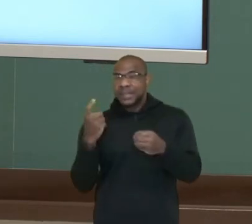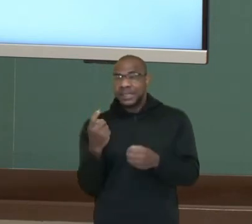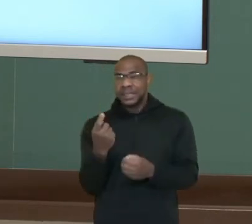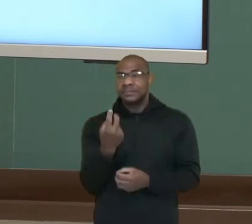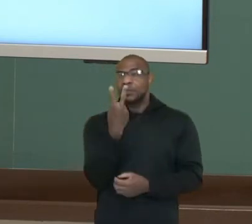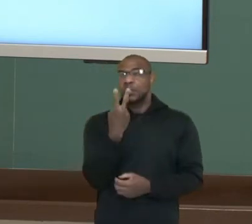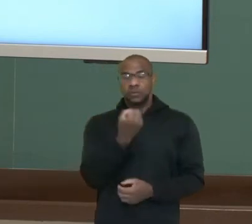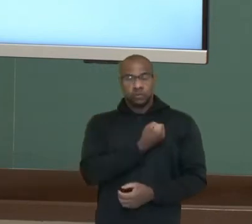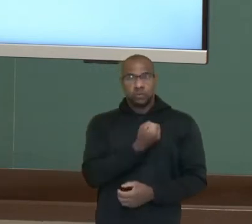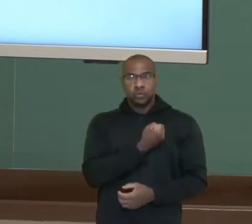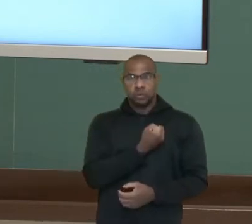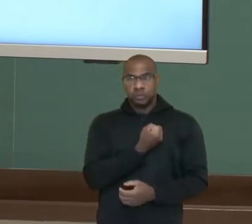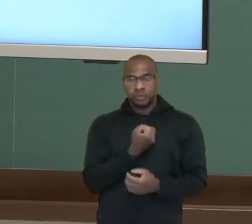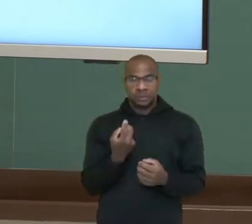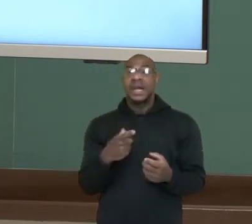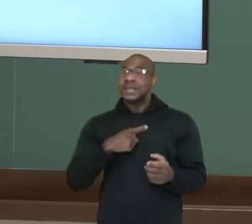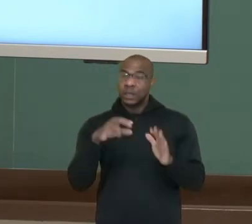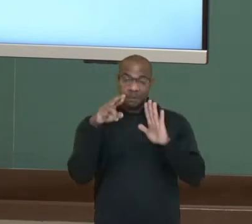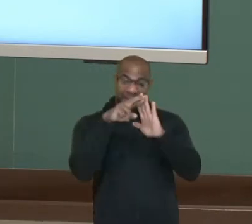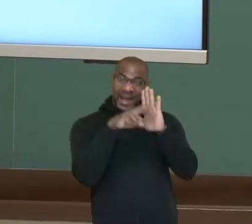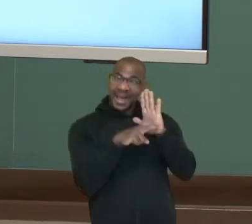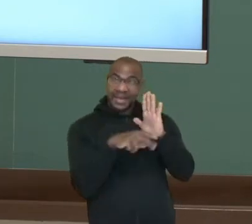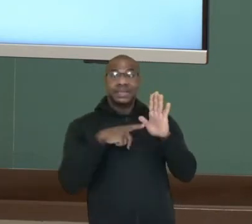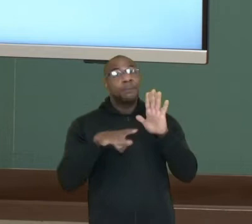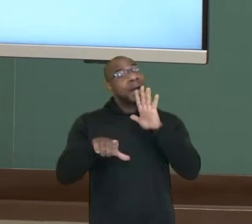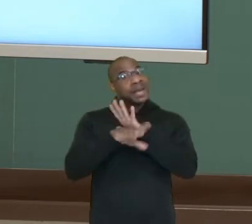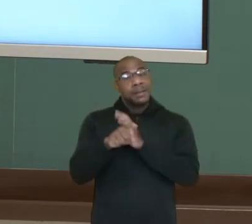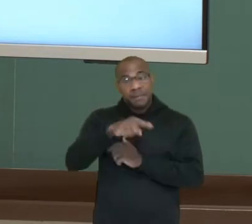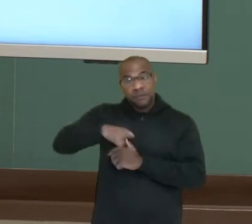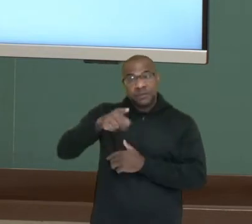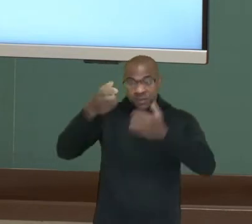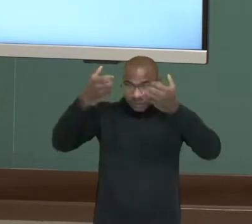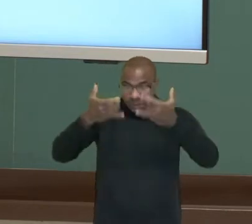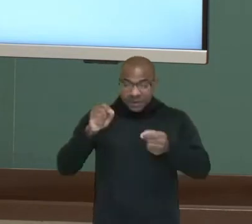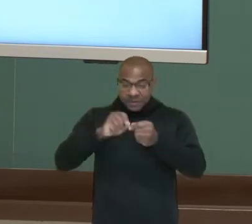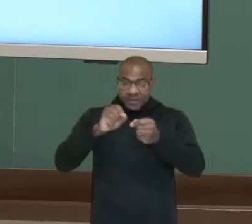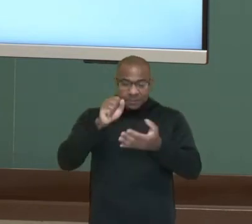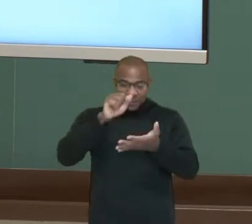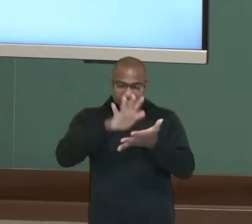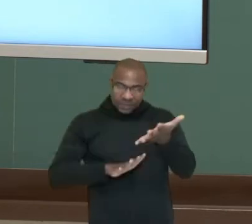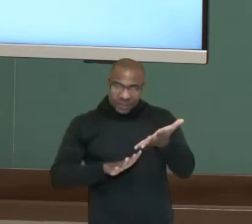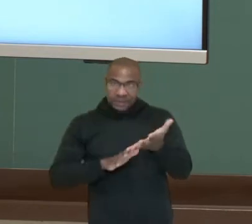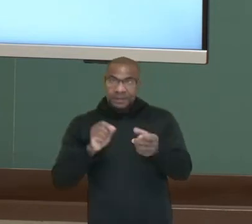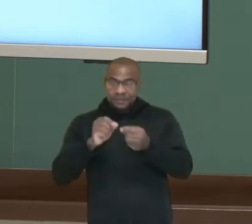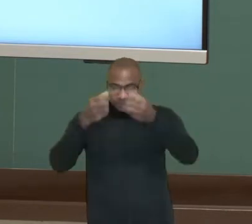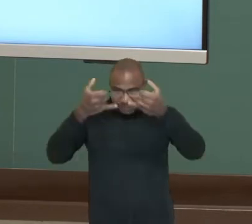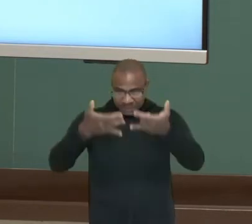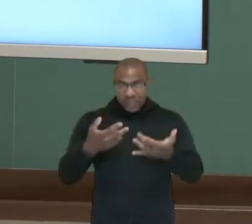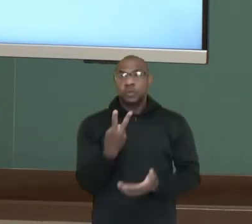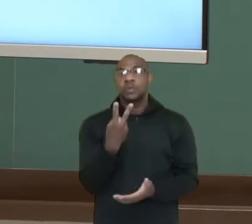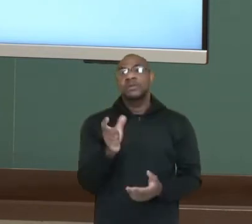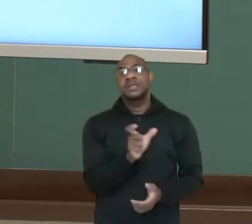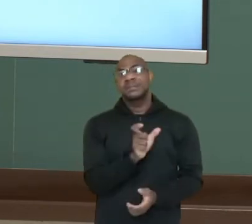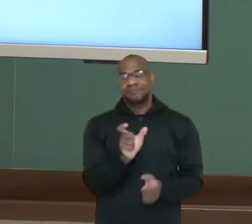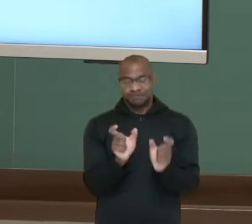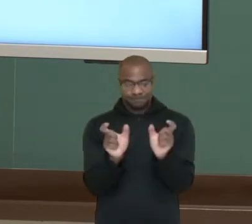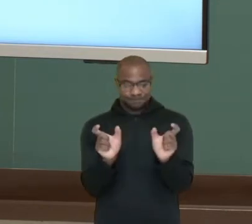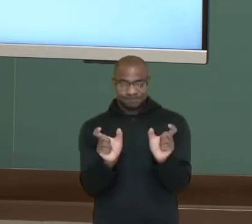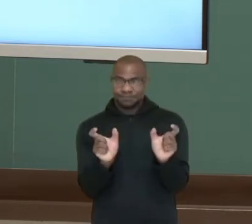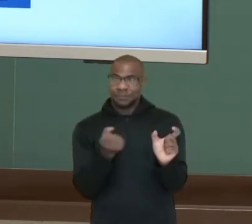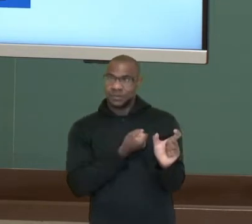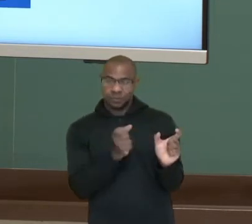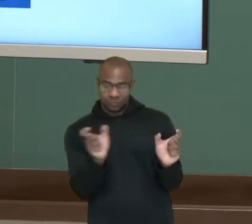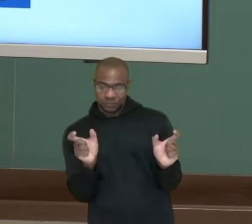tá? Então vai existir uma regra, uma lei para você trabalhar com essas duas grandezas que vão aparecer aí, ok? Para